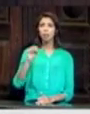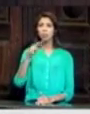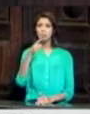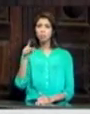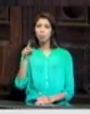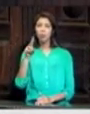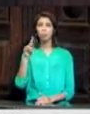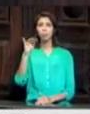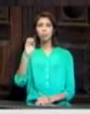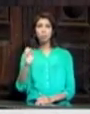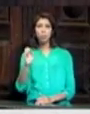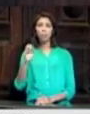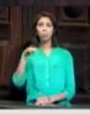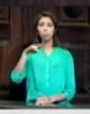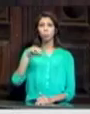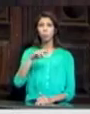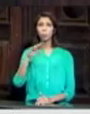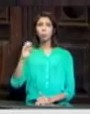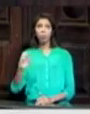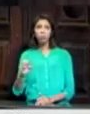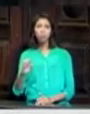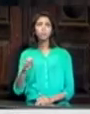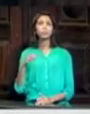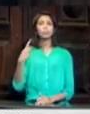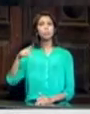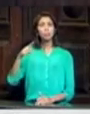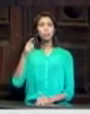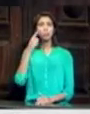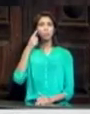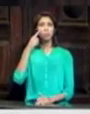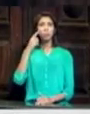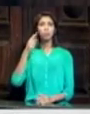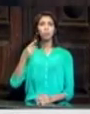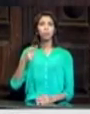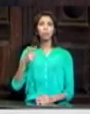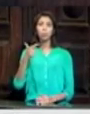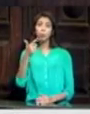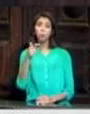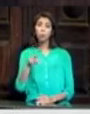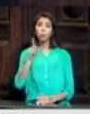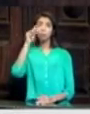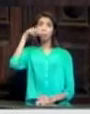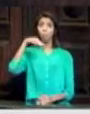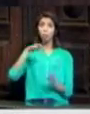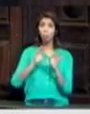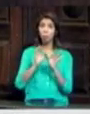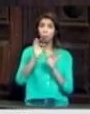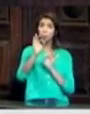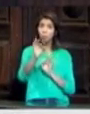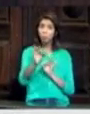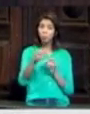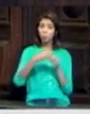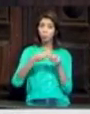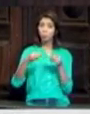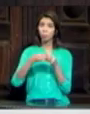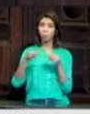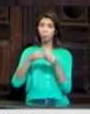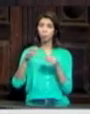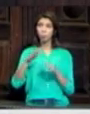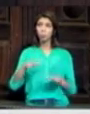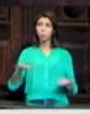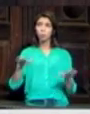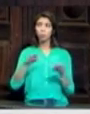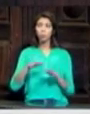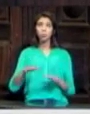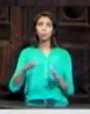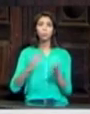Grande, é obrigado a vir 12 quilômetros próximo ao Graal,